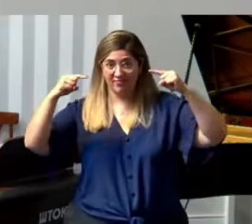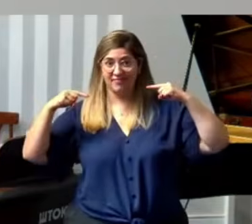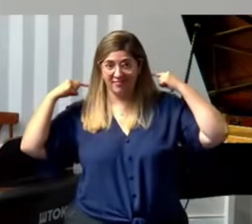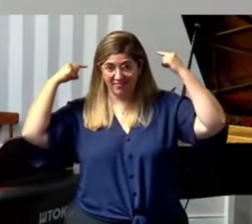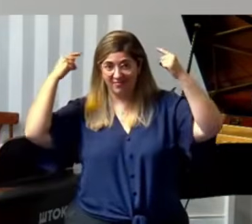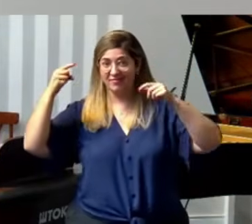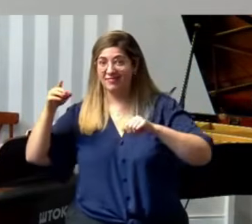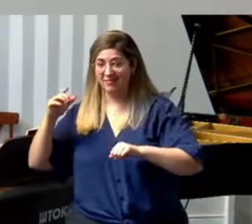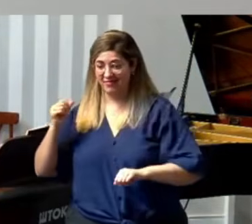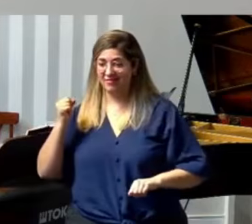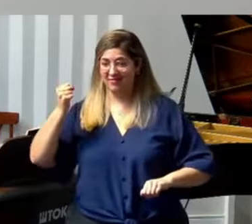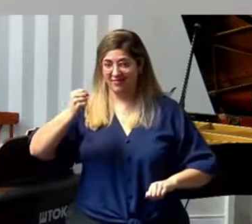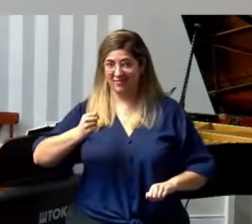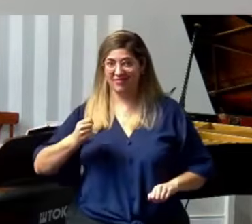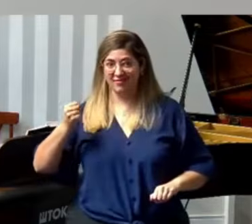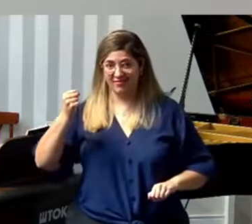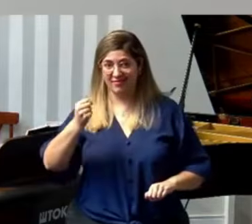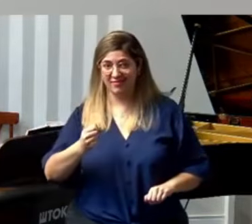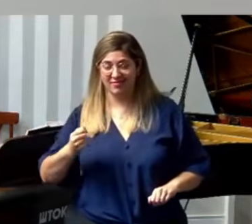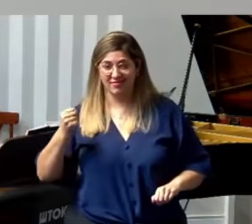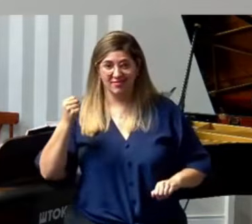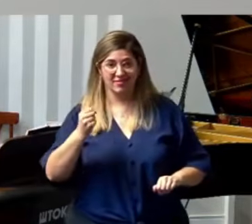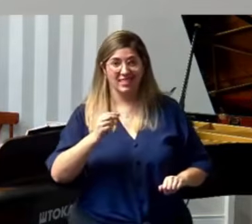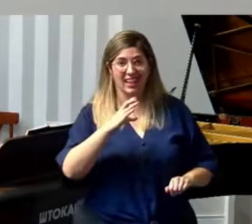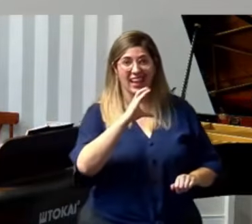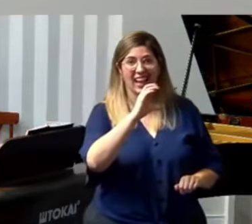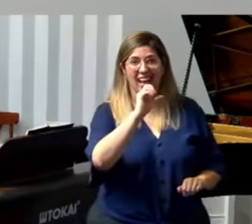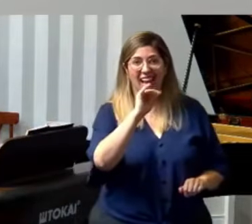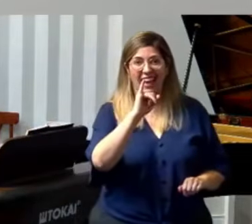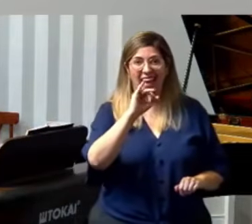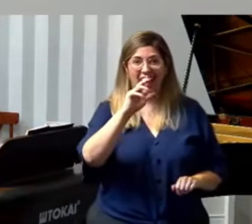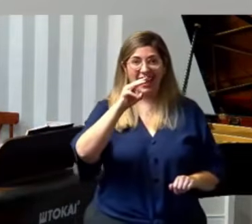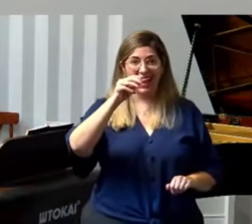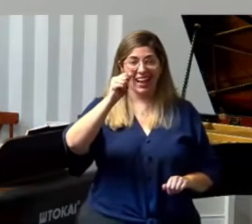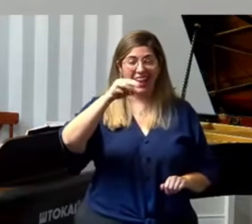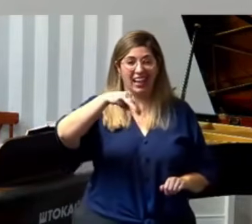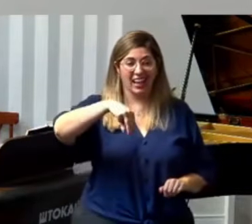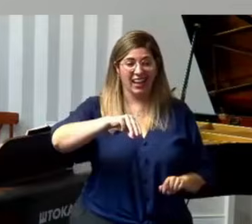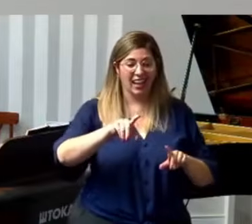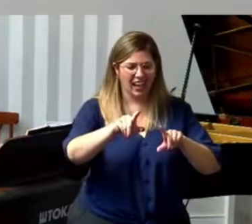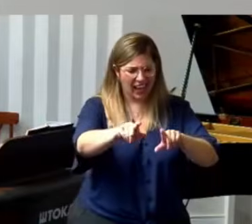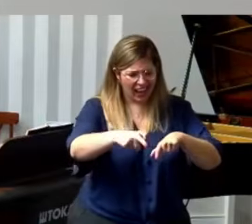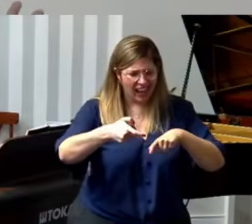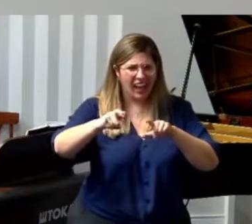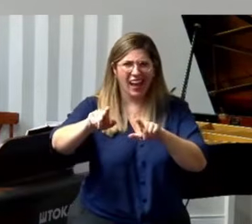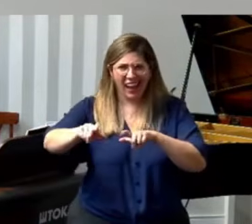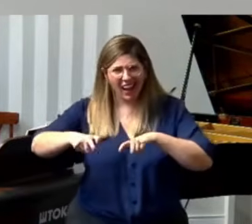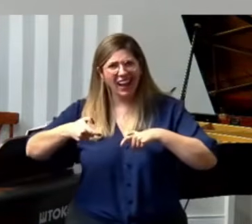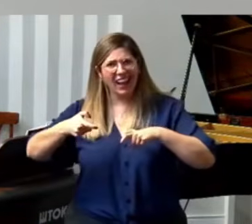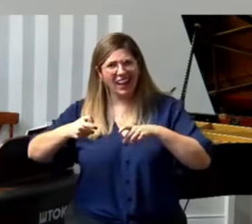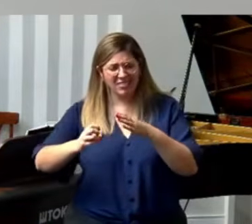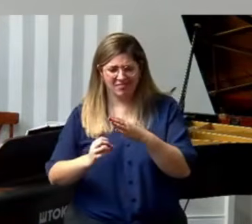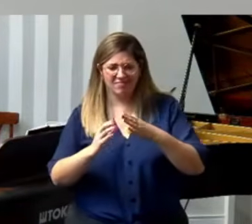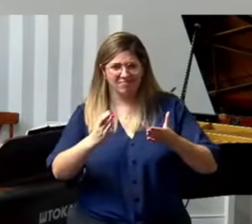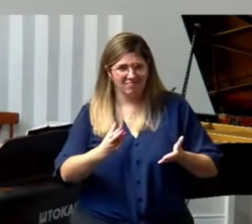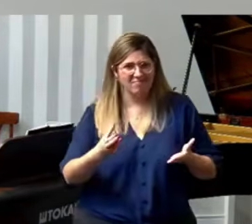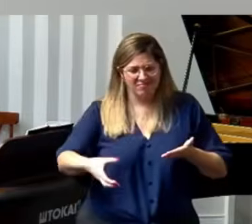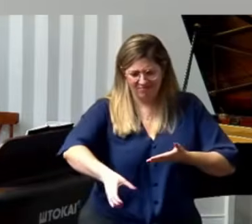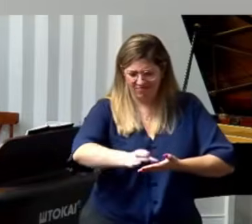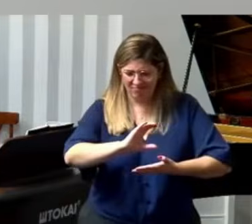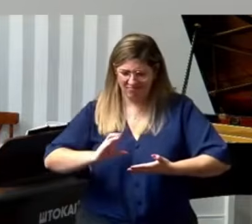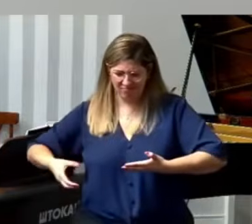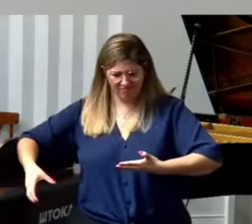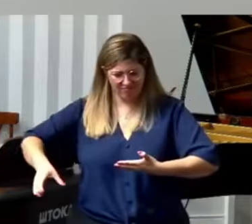quê? Ovelha. Caim trazendo o quê? Do fruto da terra. Caim era um lavrador. Caim